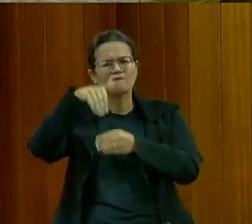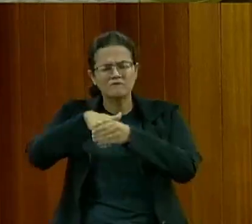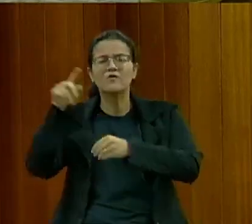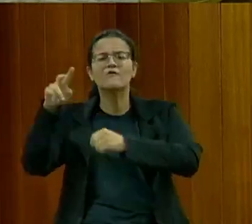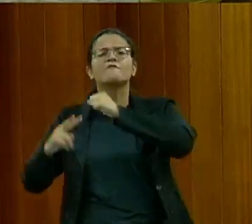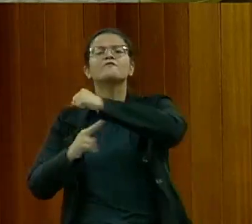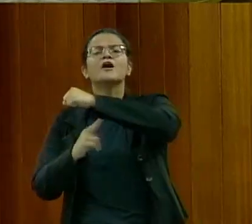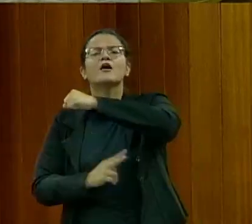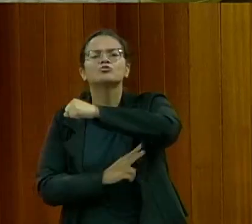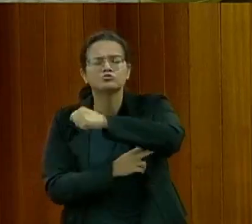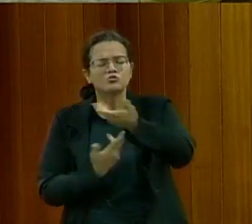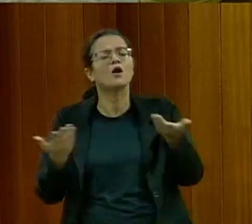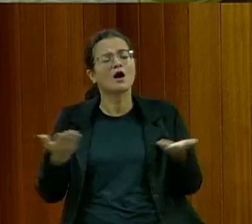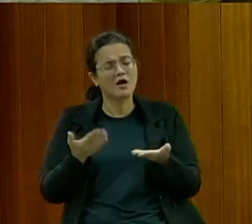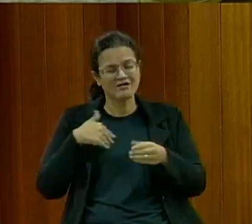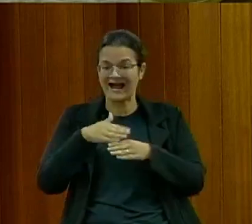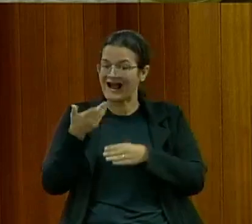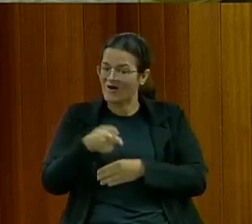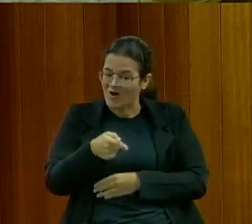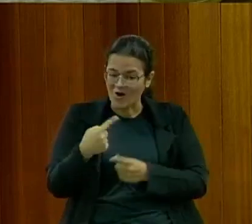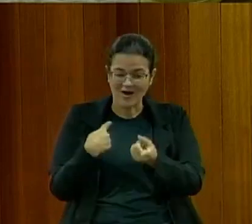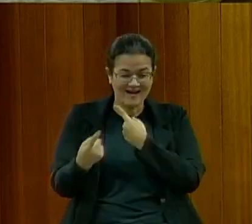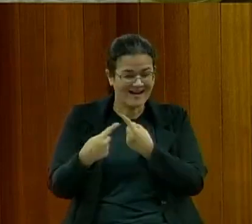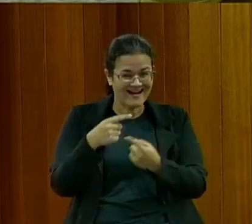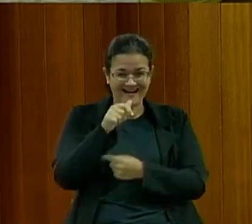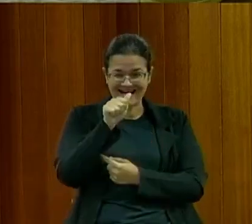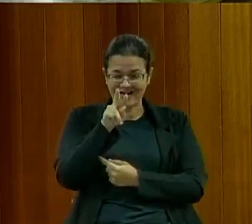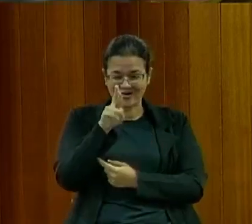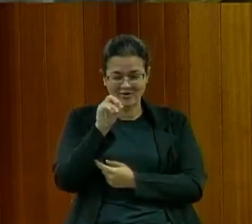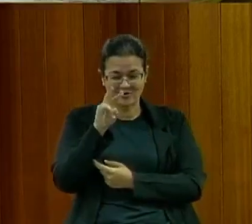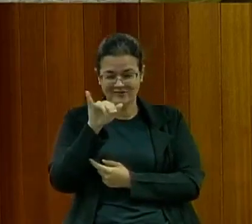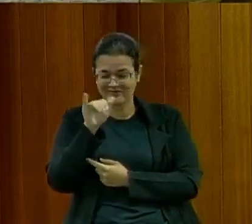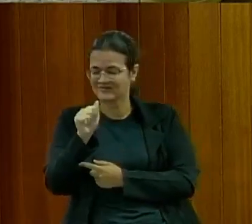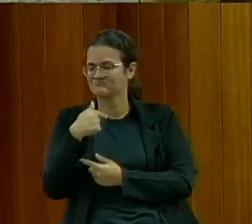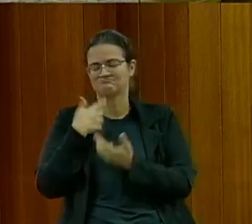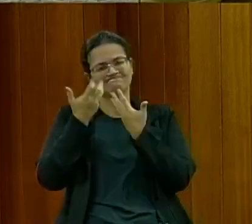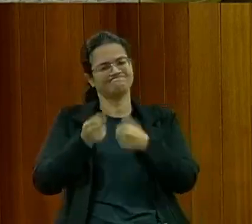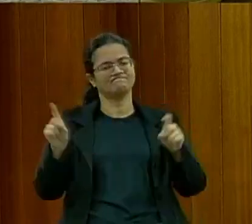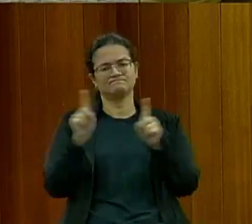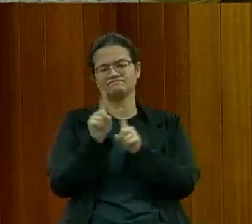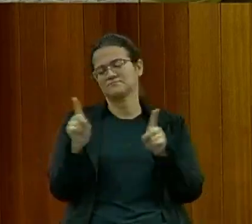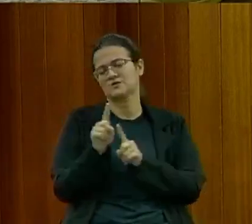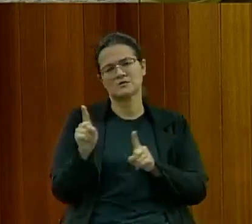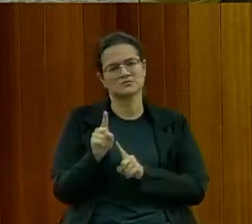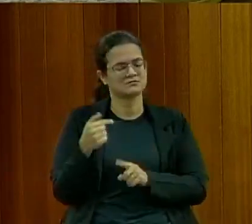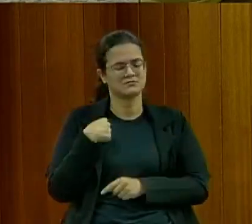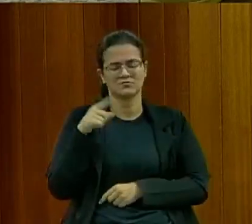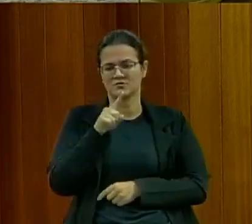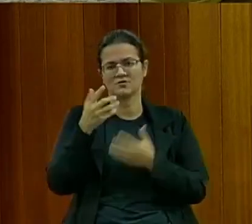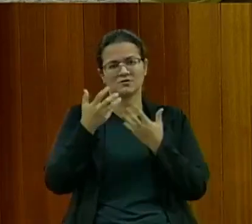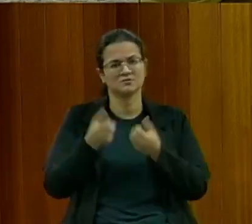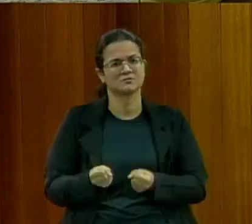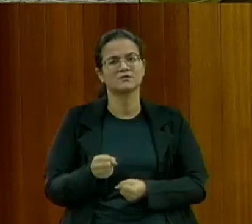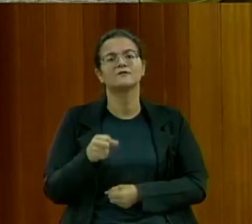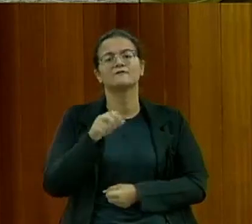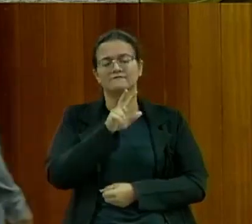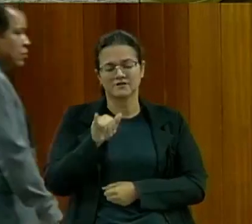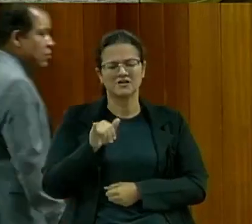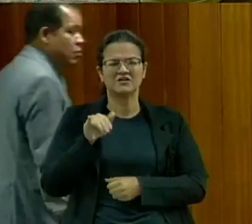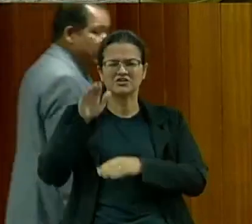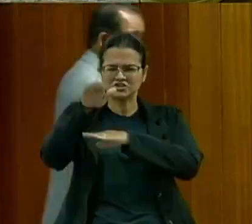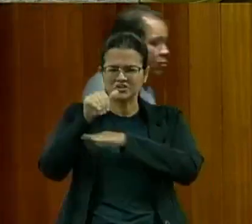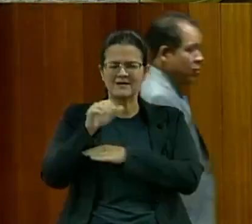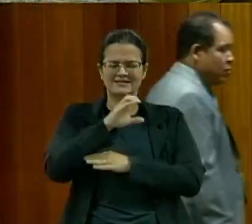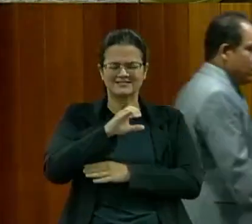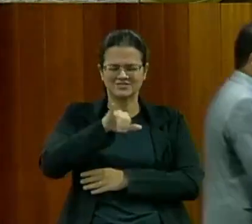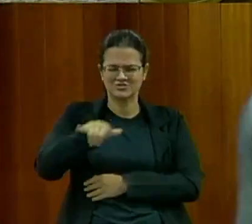isso aí, eu não vou votar. E eu não abro mão, então vai ter que convocar a CCJ de novo. Nós